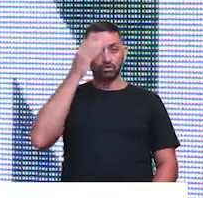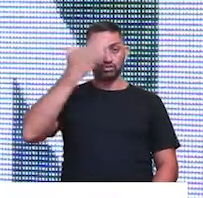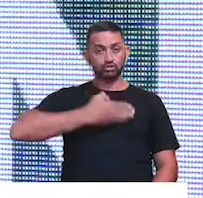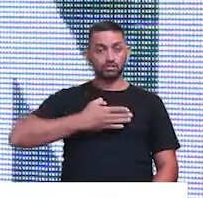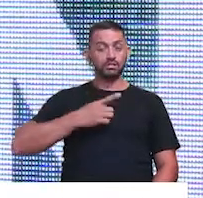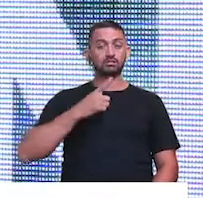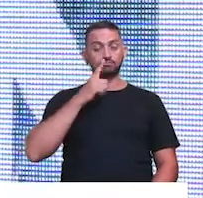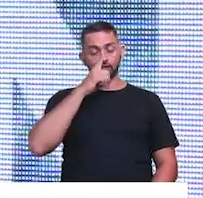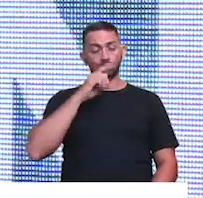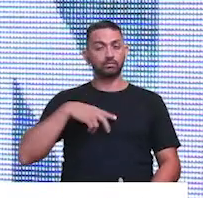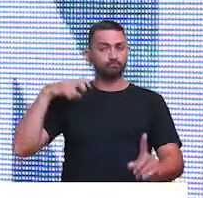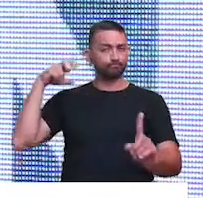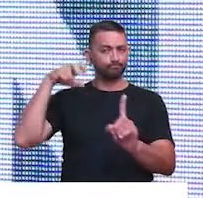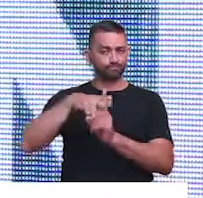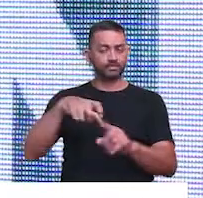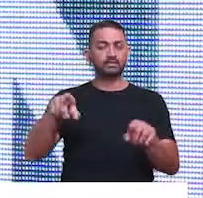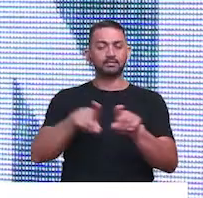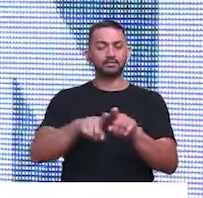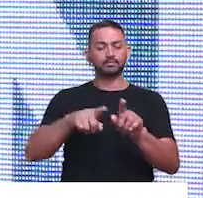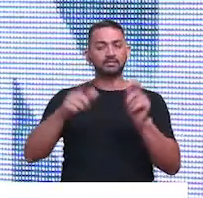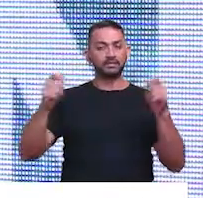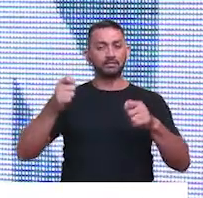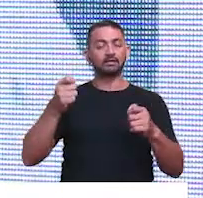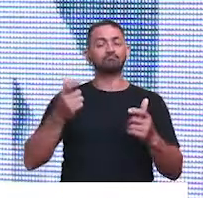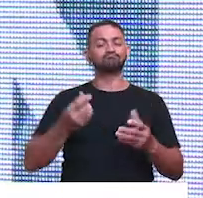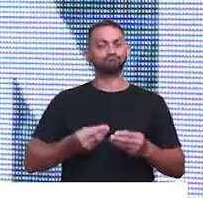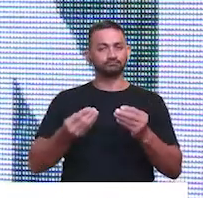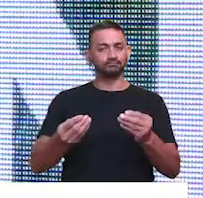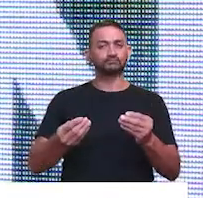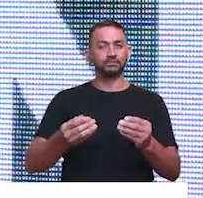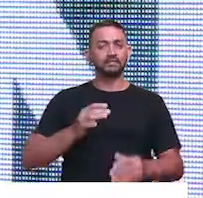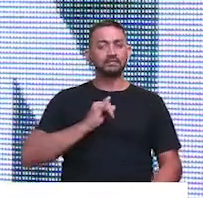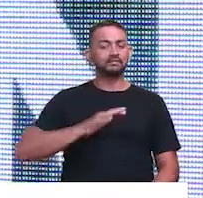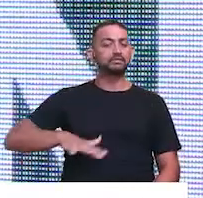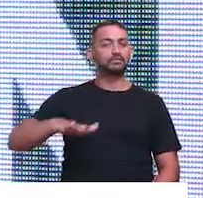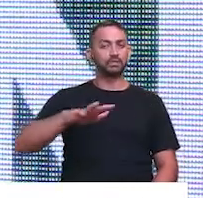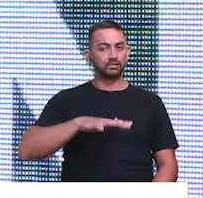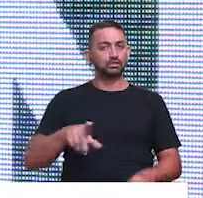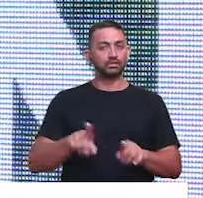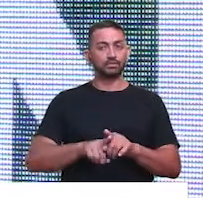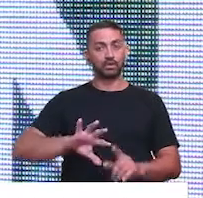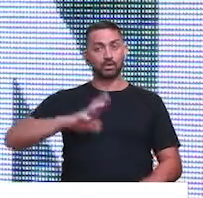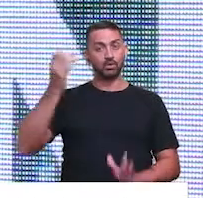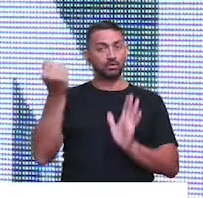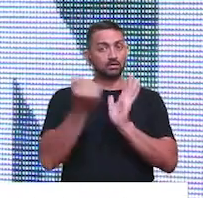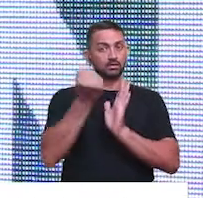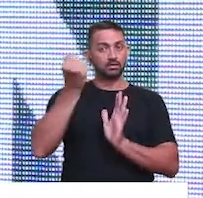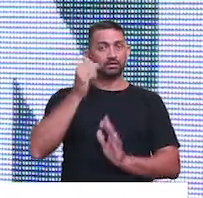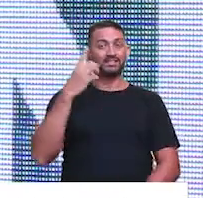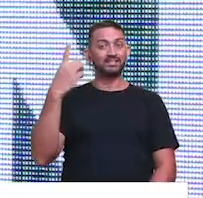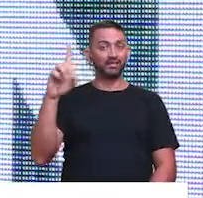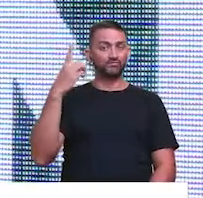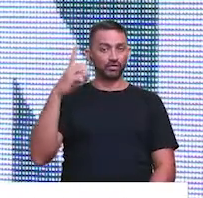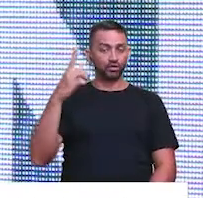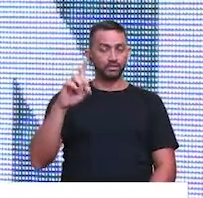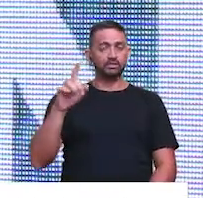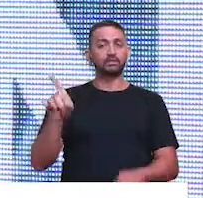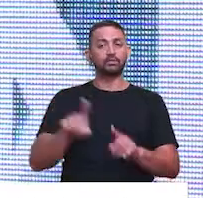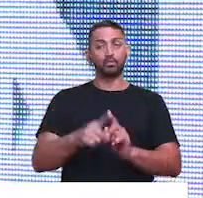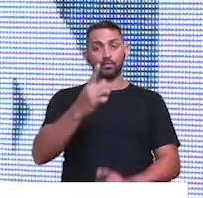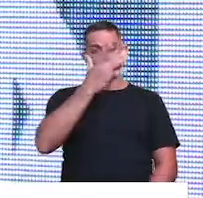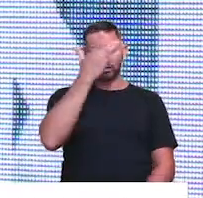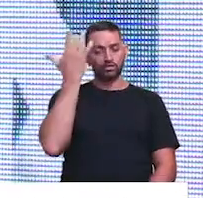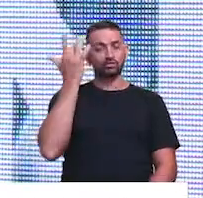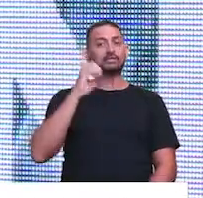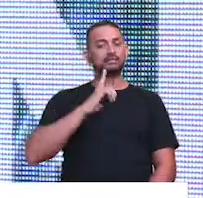que é muito perigoso diante dos riscos de acidentes que podem ser provocados aqui na cidade já teve caso registrado em Davinópolis